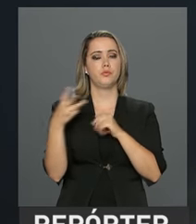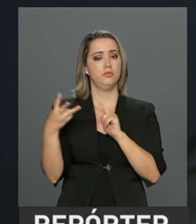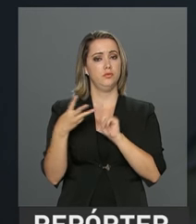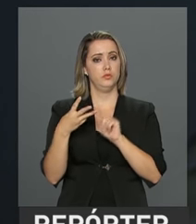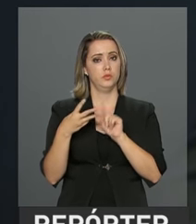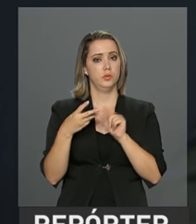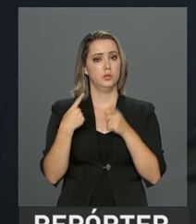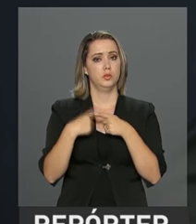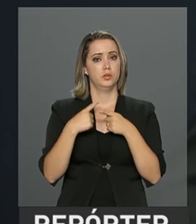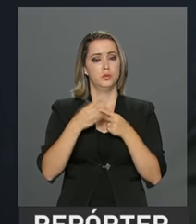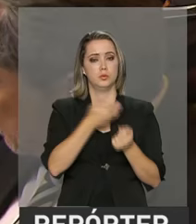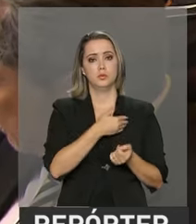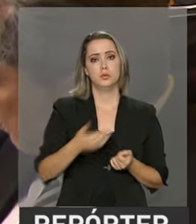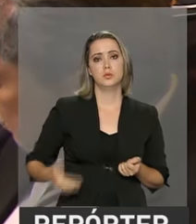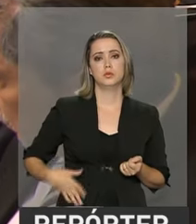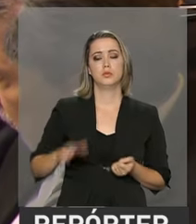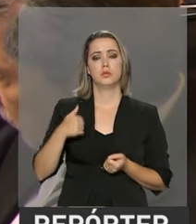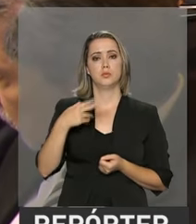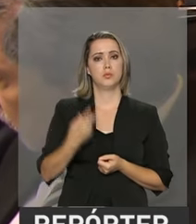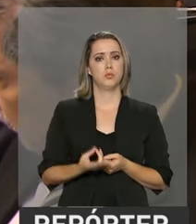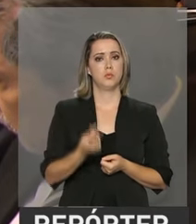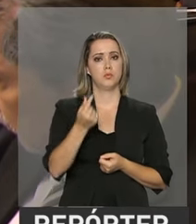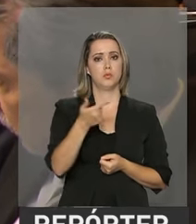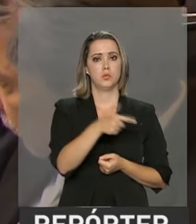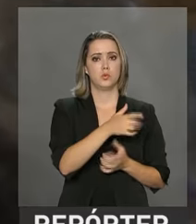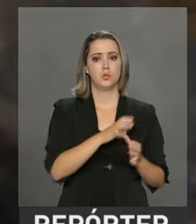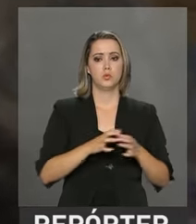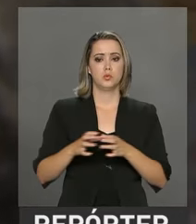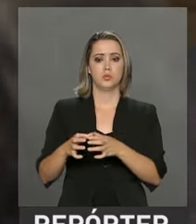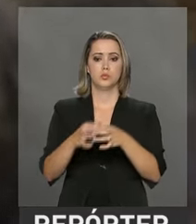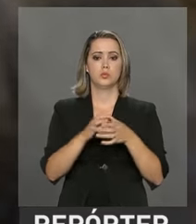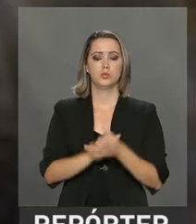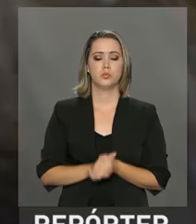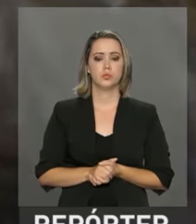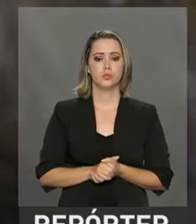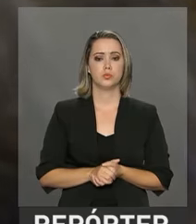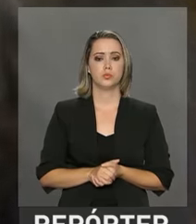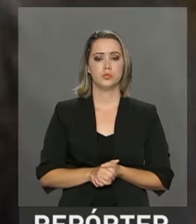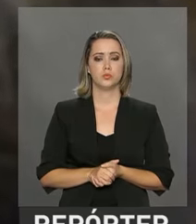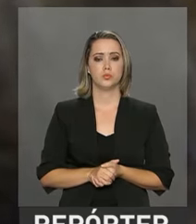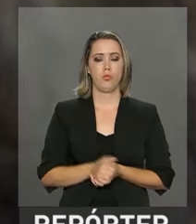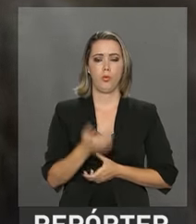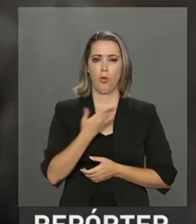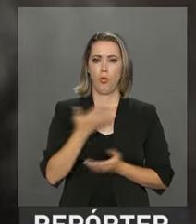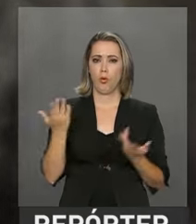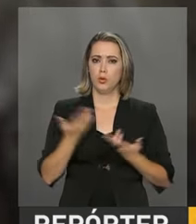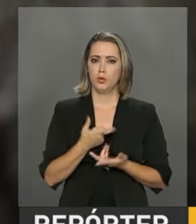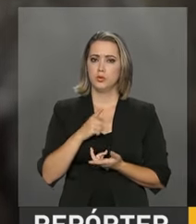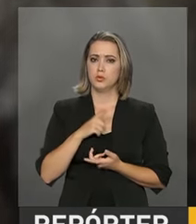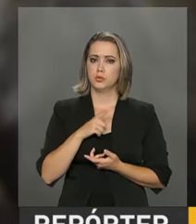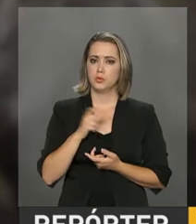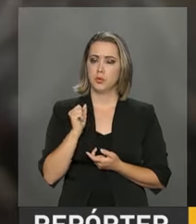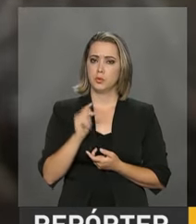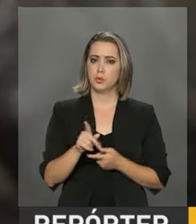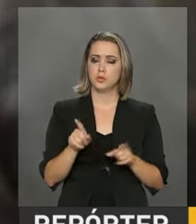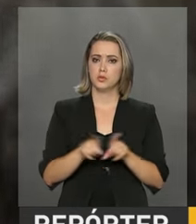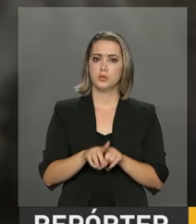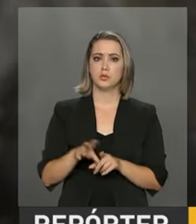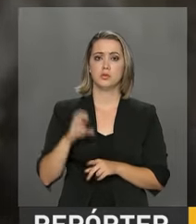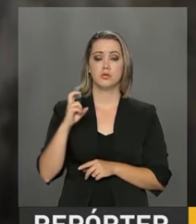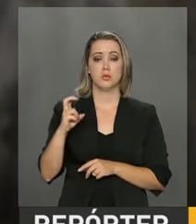o governo vai ter mais dinheiro para outras áreas hoje nós temos uma situação onde a presidente está levando